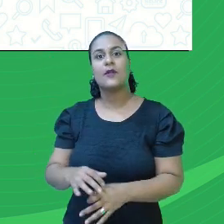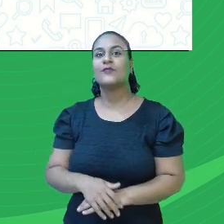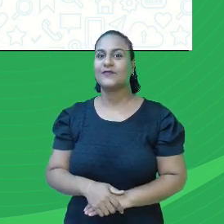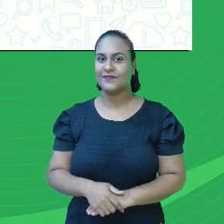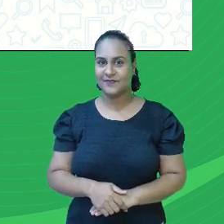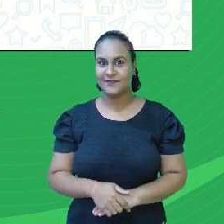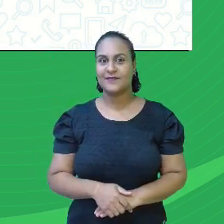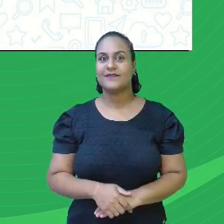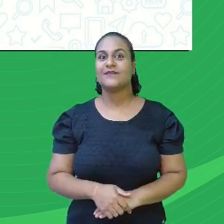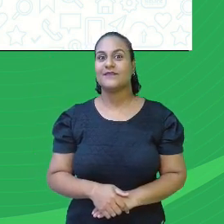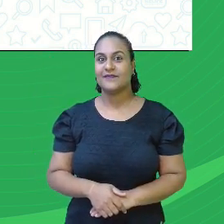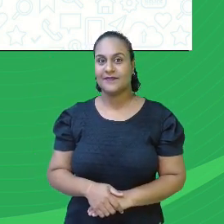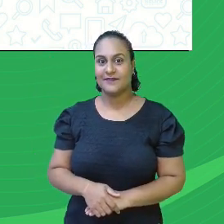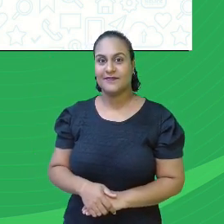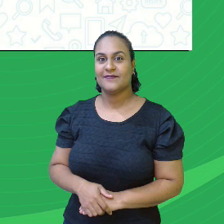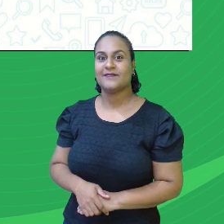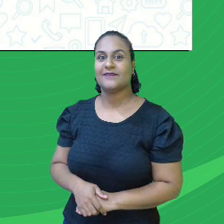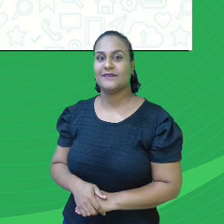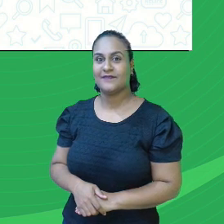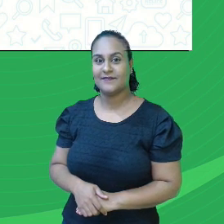a